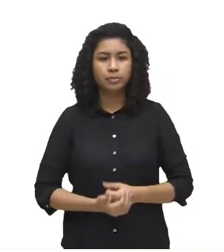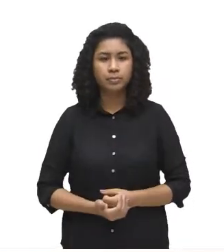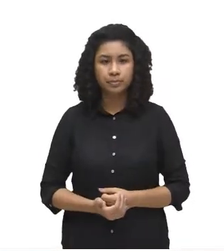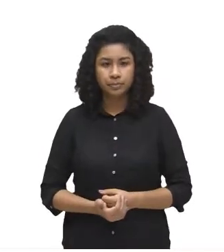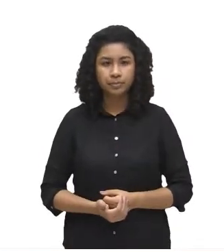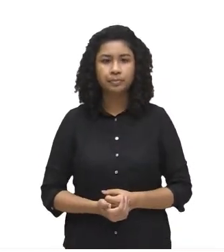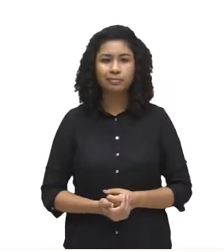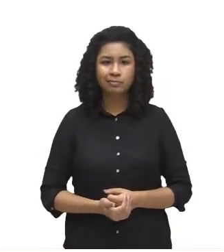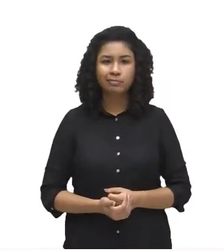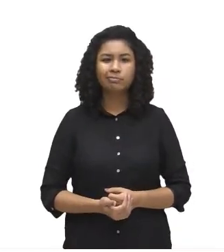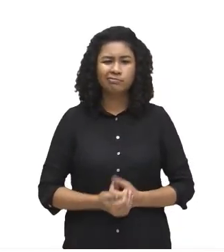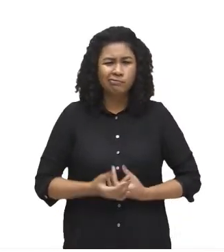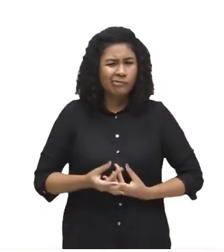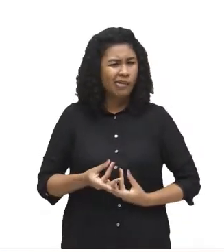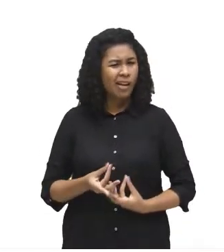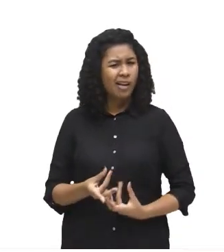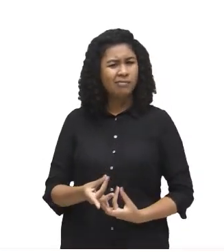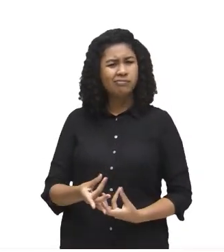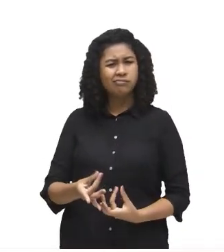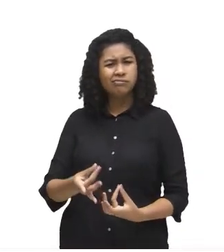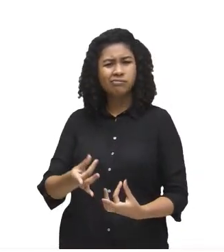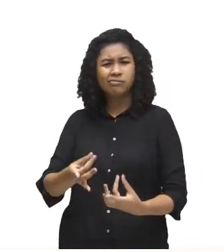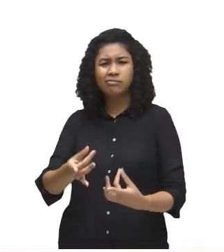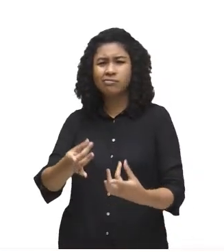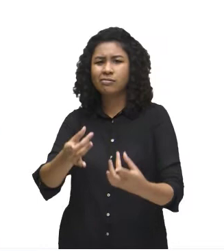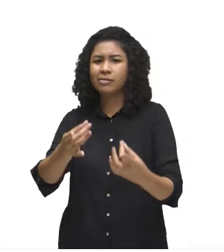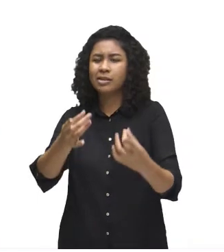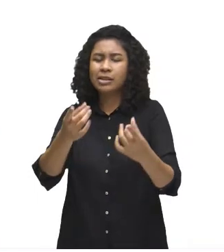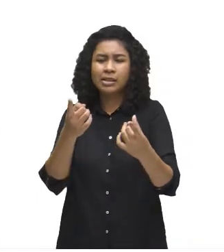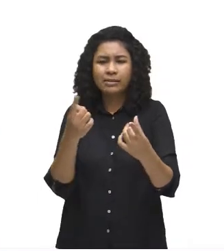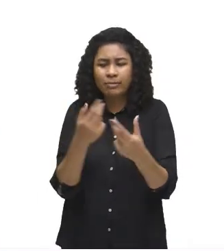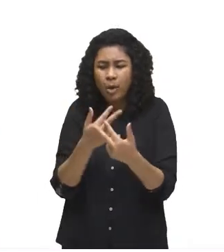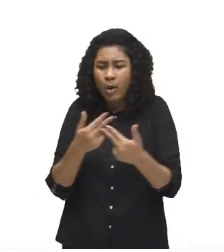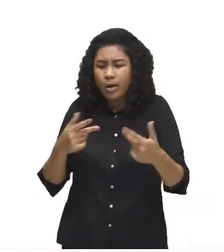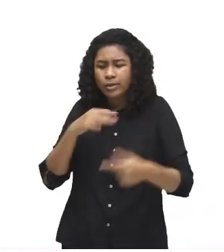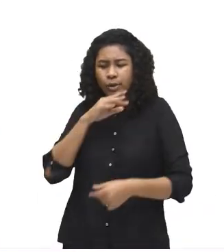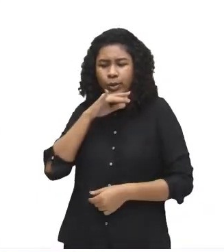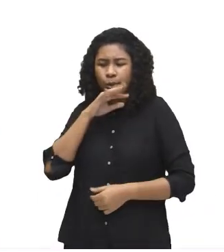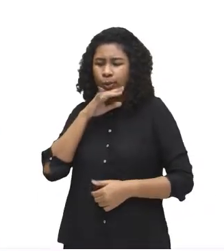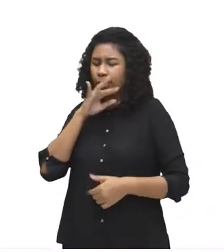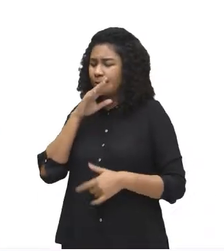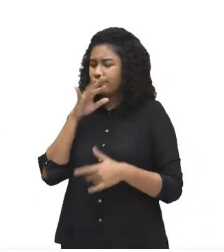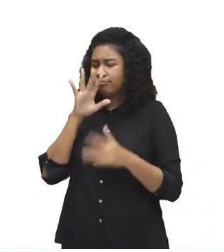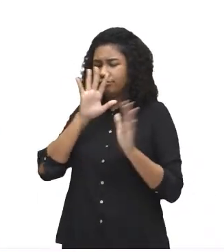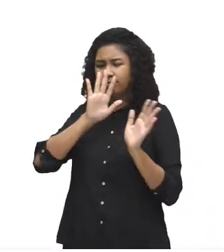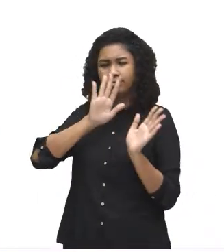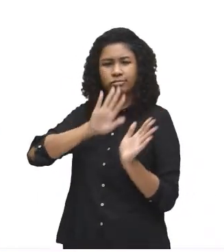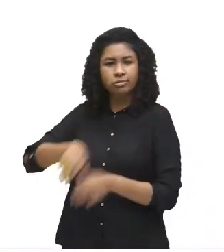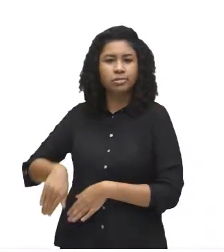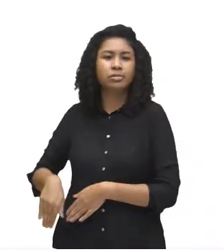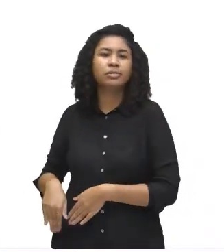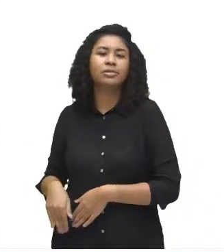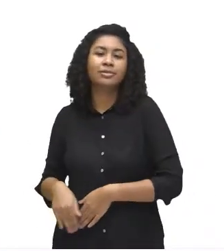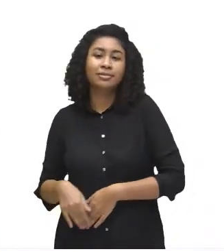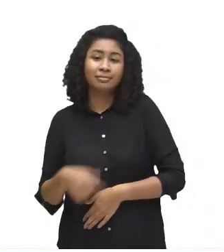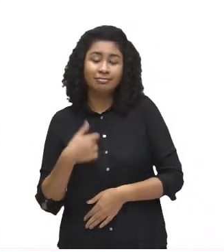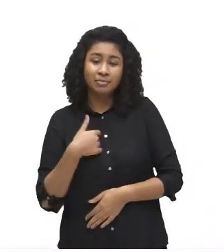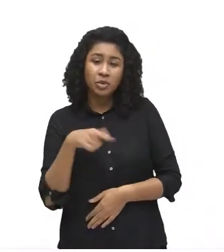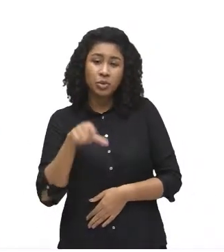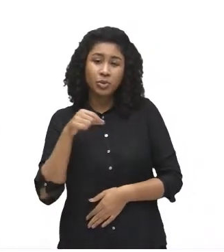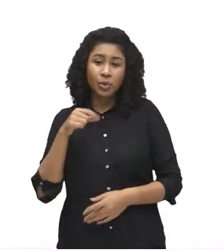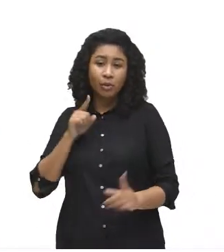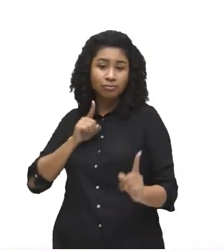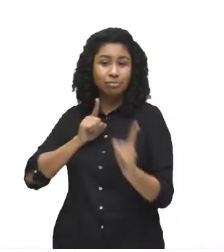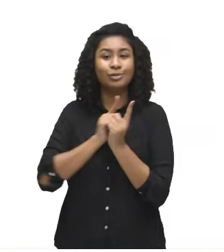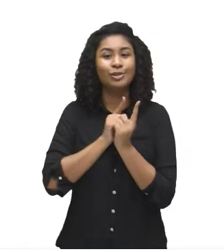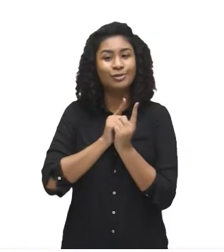de eternamente, o cometa dos meus males afunda, desarvorado. Fico ao teu lado. Que lindo,